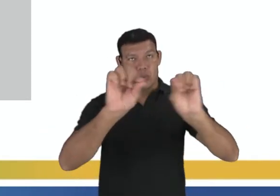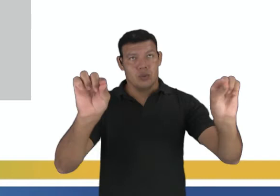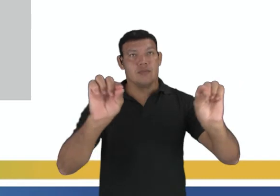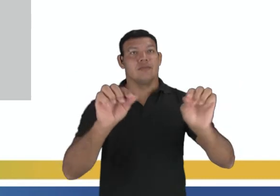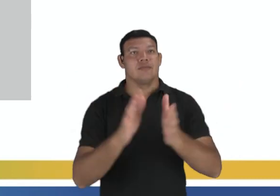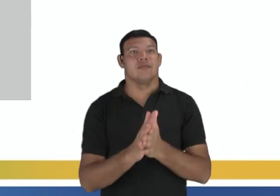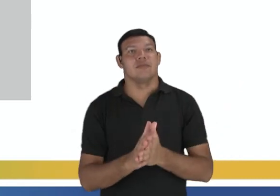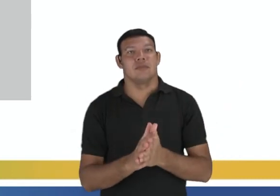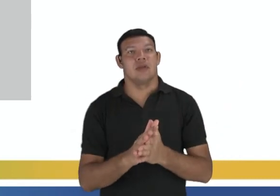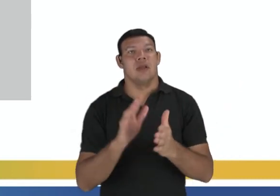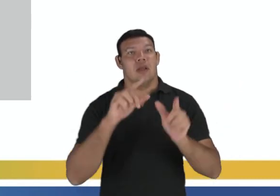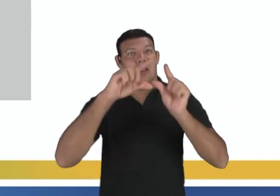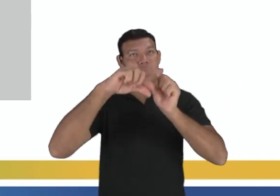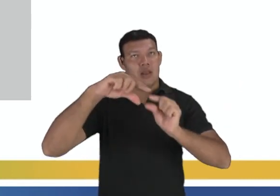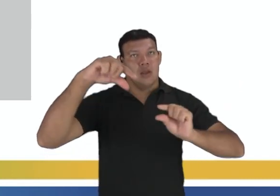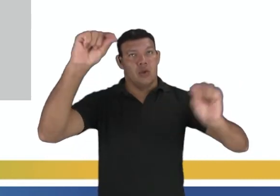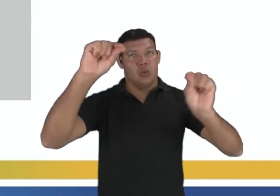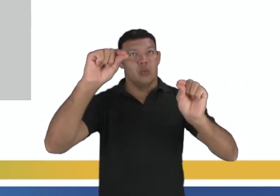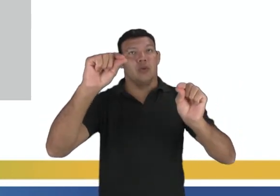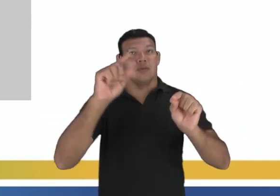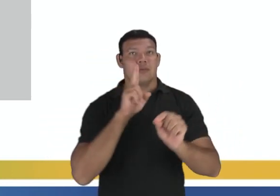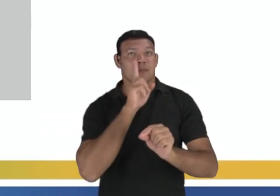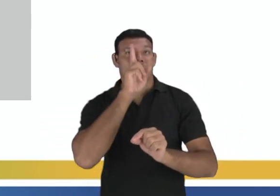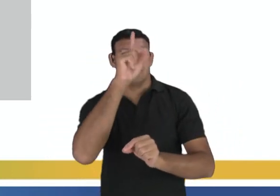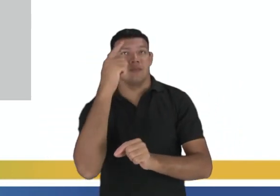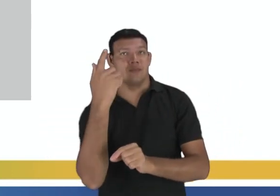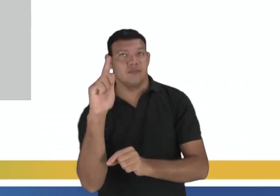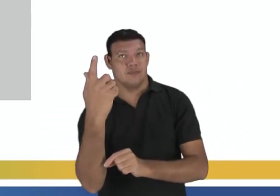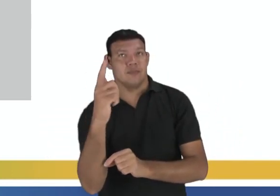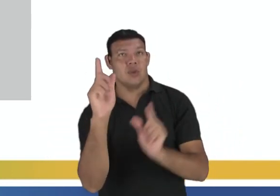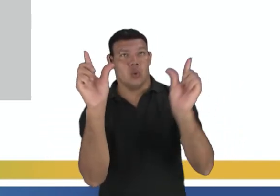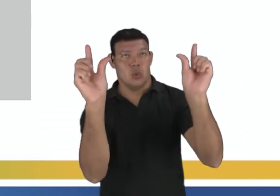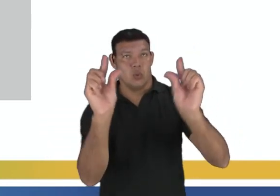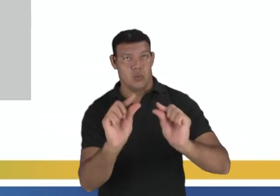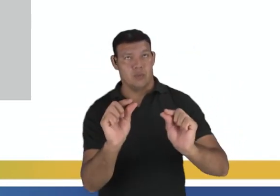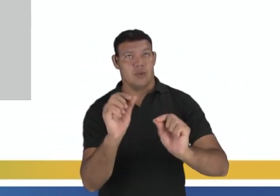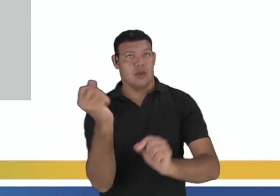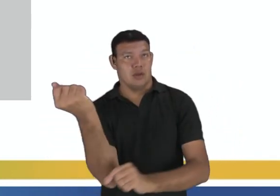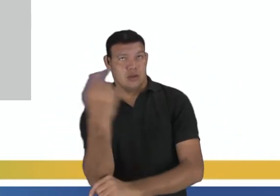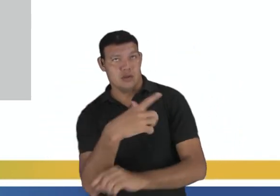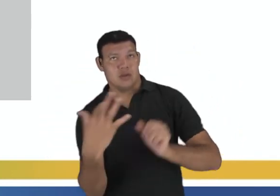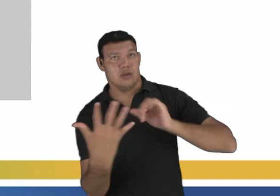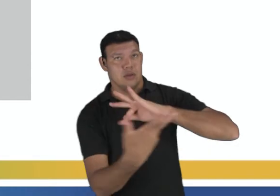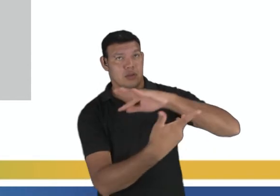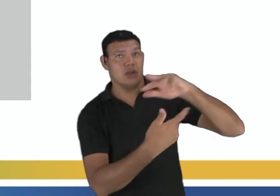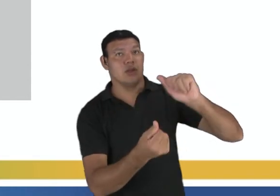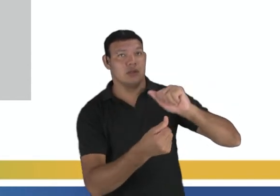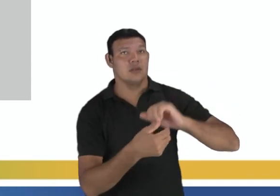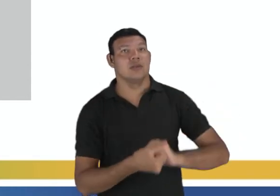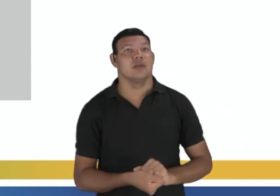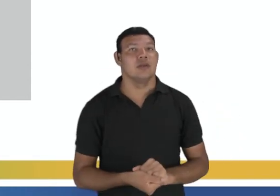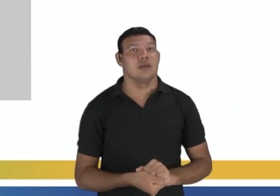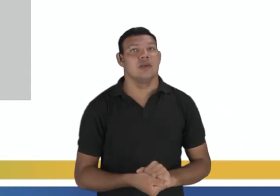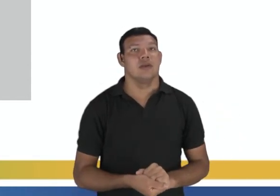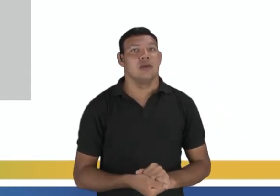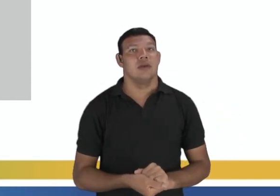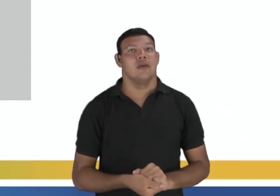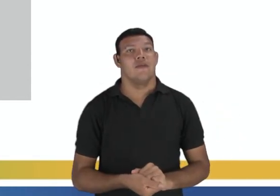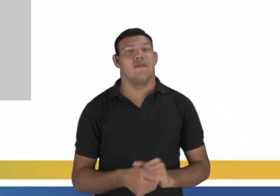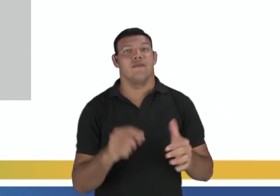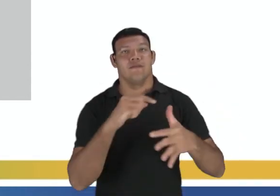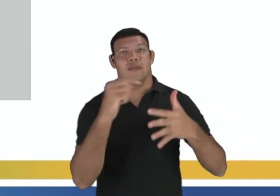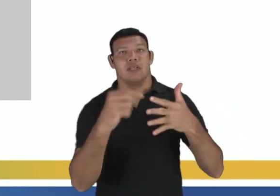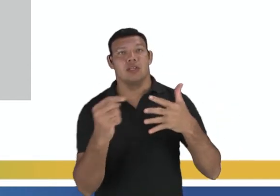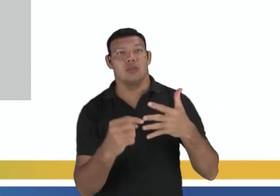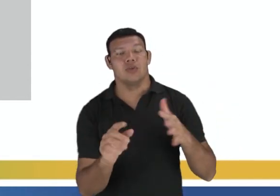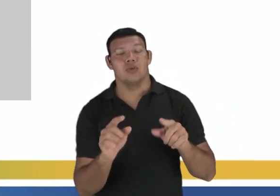a lacuna, né? O fato da Lua ter uma força gravitacional menor do que a Terra deve-se, entre outros fatores, à sua...